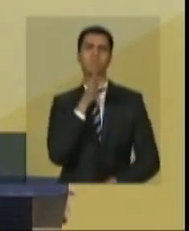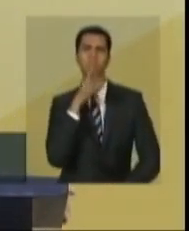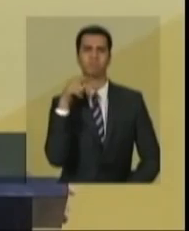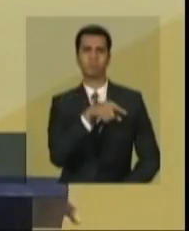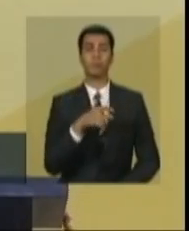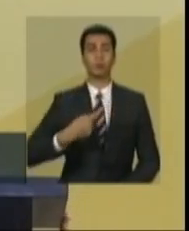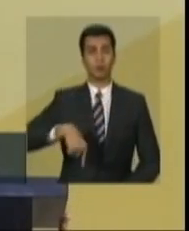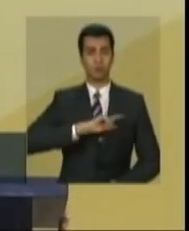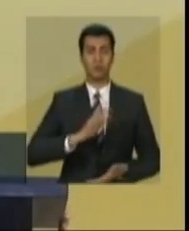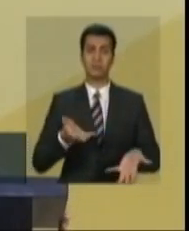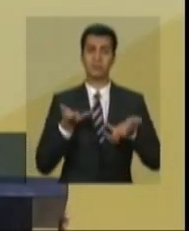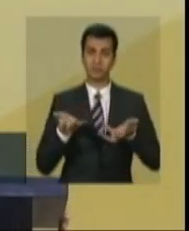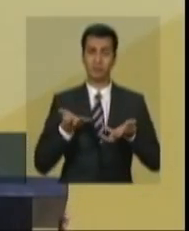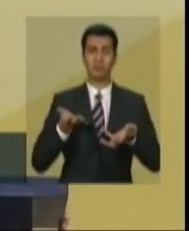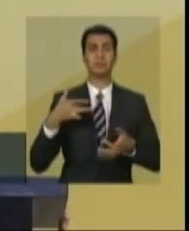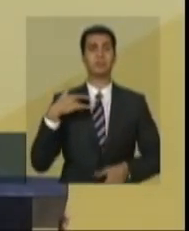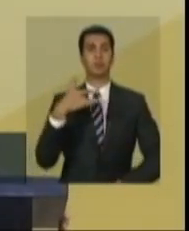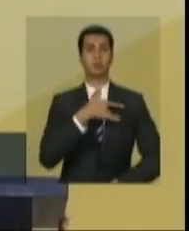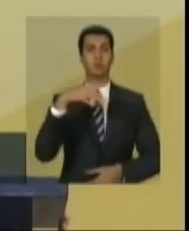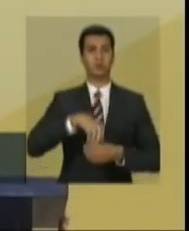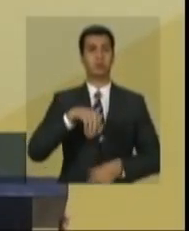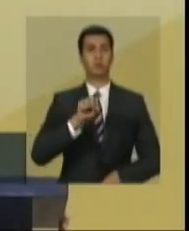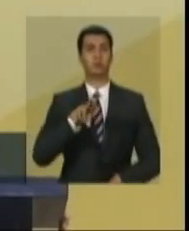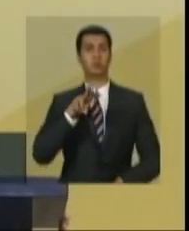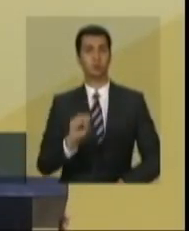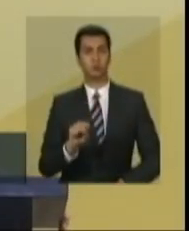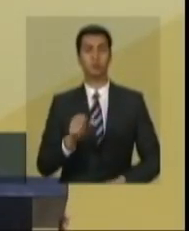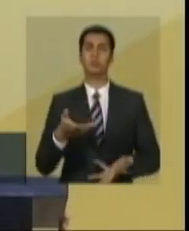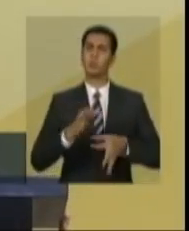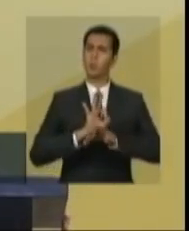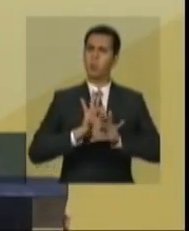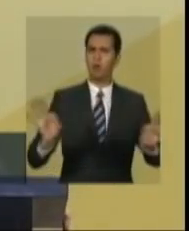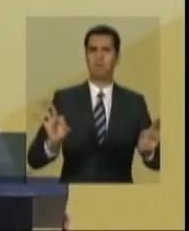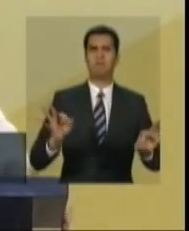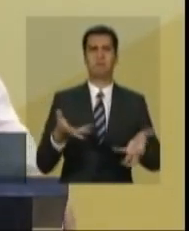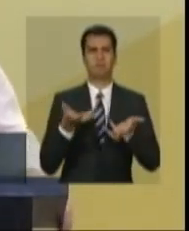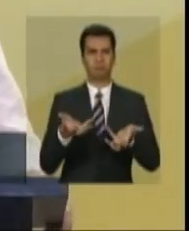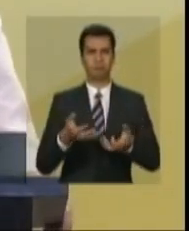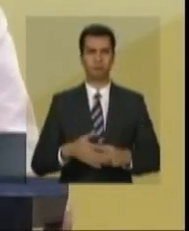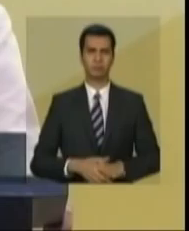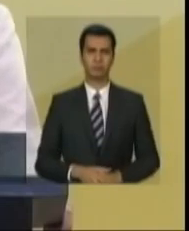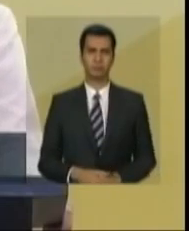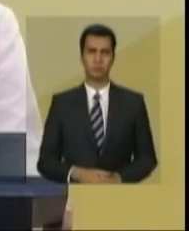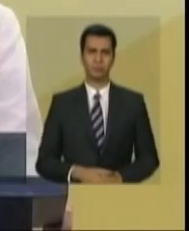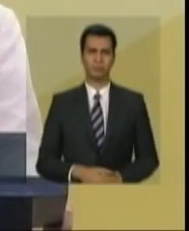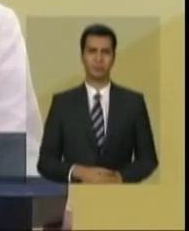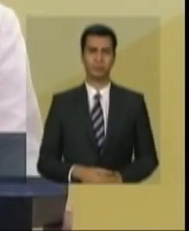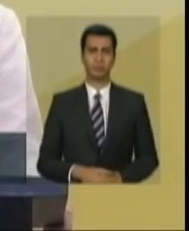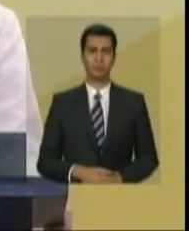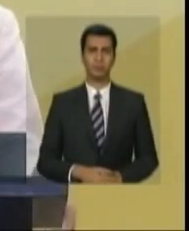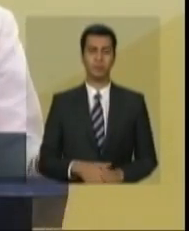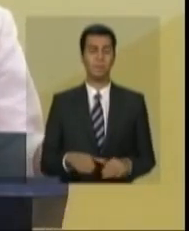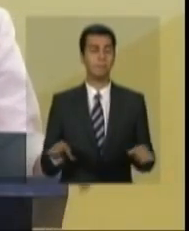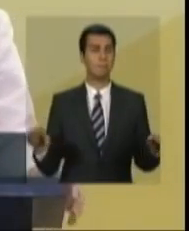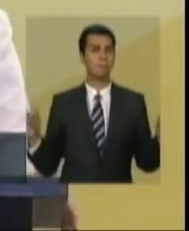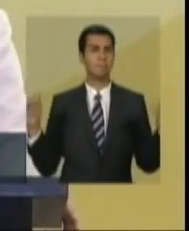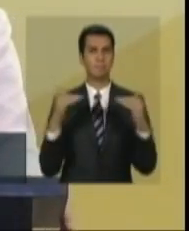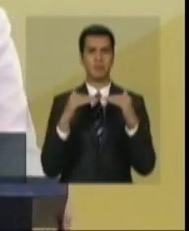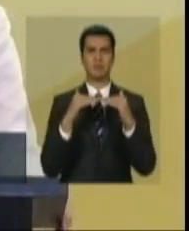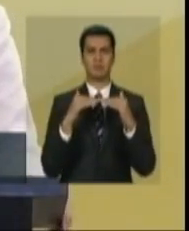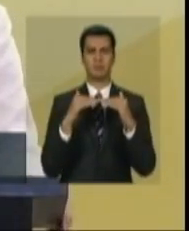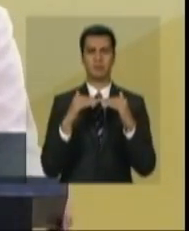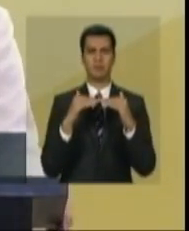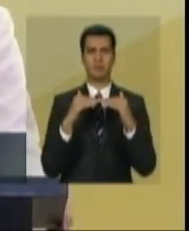saúde pública de alta qualidade para a população brasileira. A mesma qualidade que nós